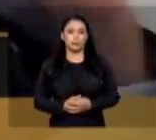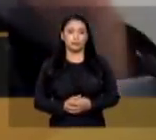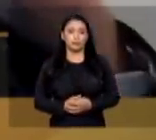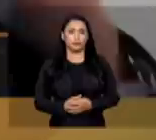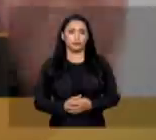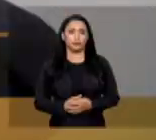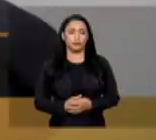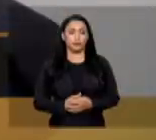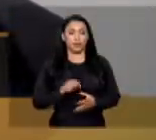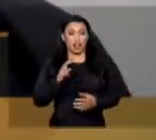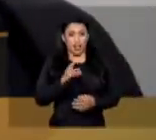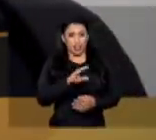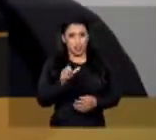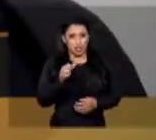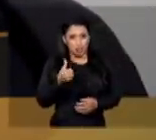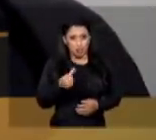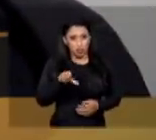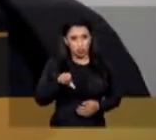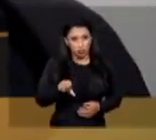No HC